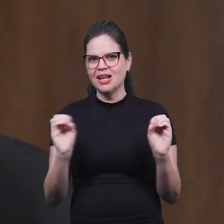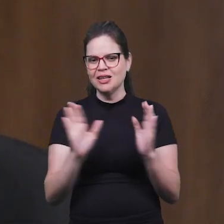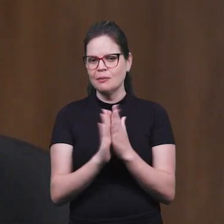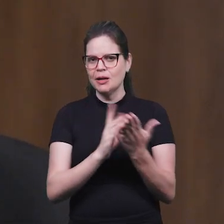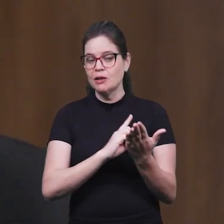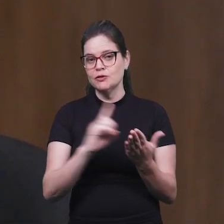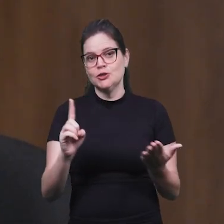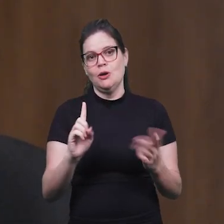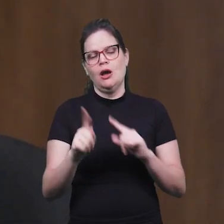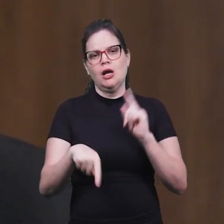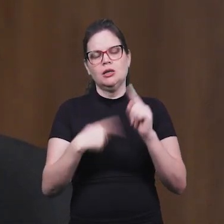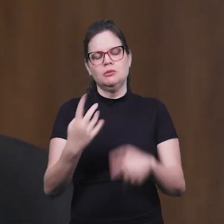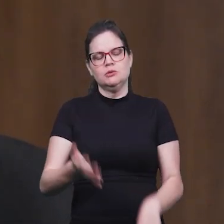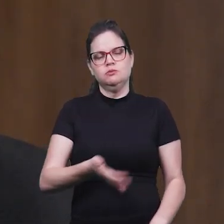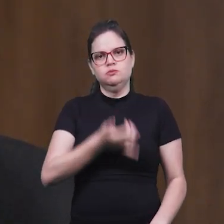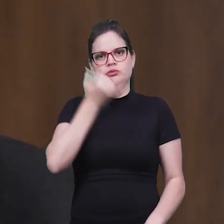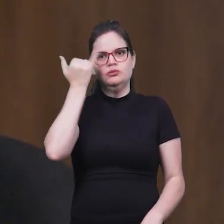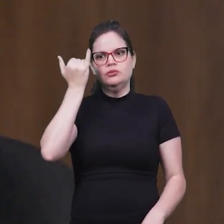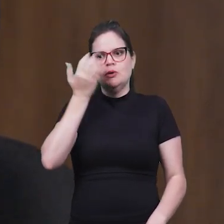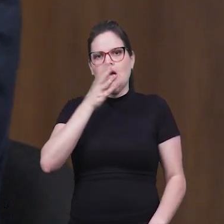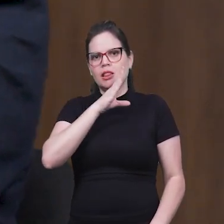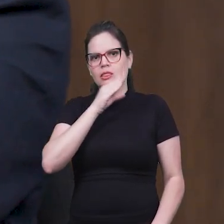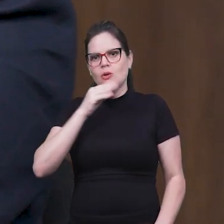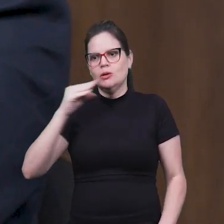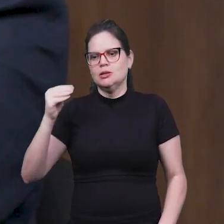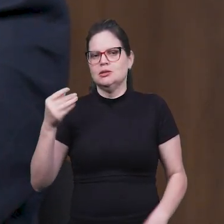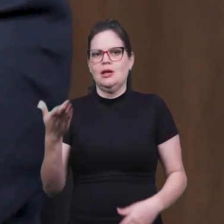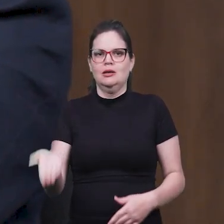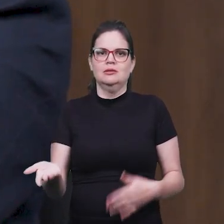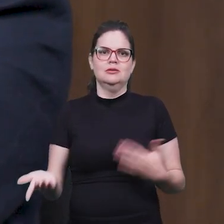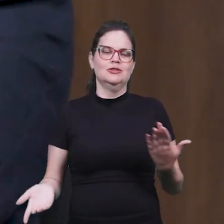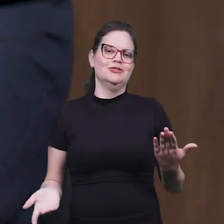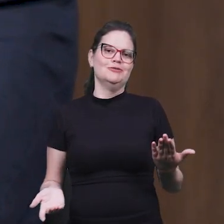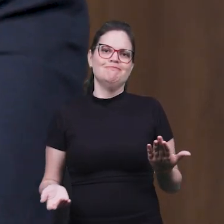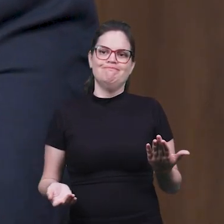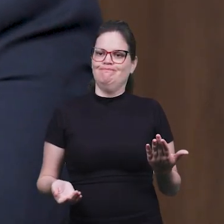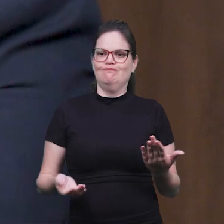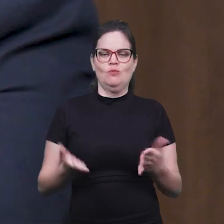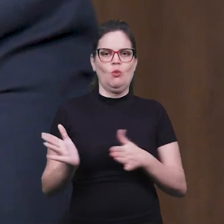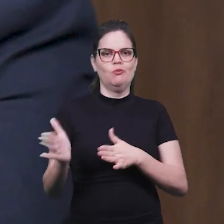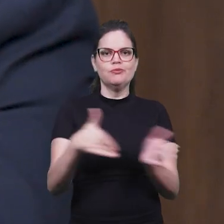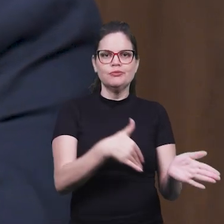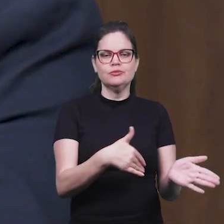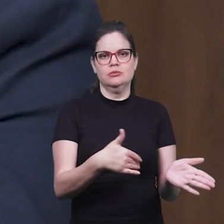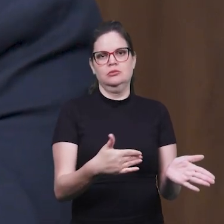na adolescência com uma aberração dentro de casa. Então,